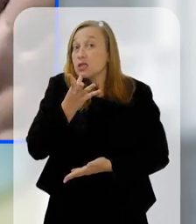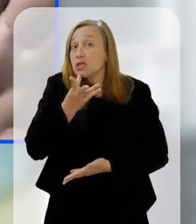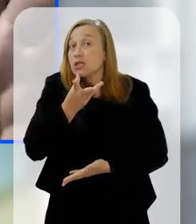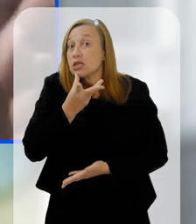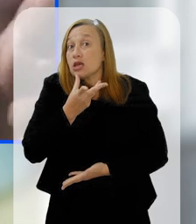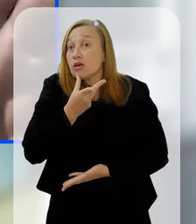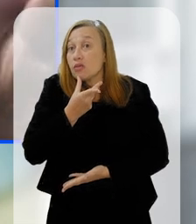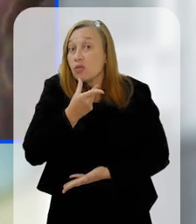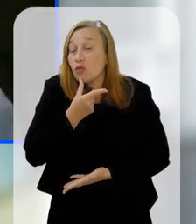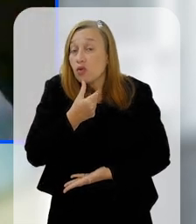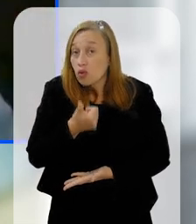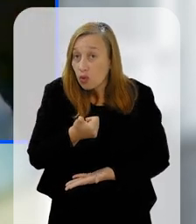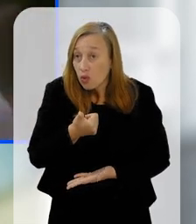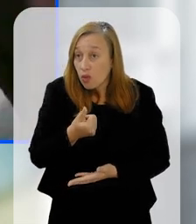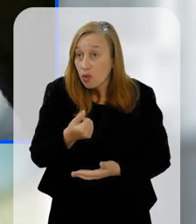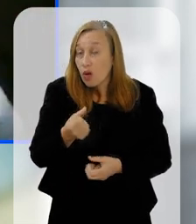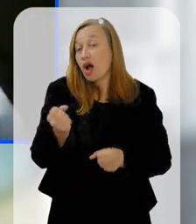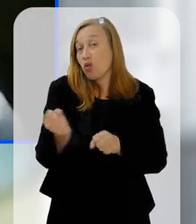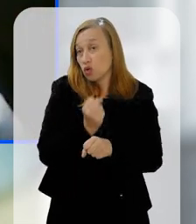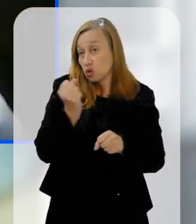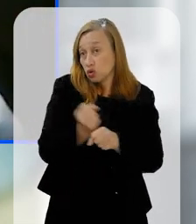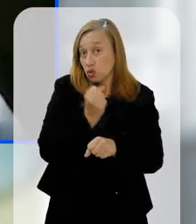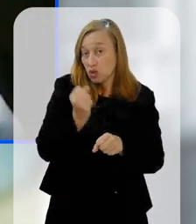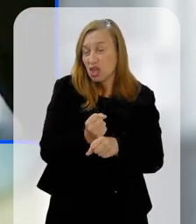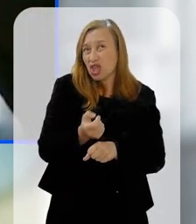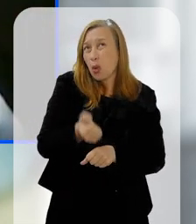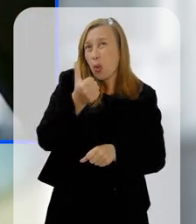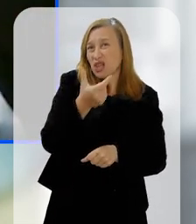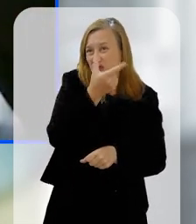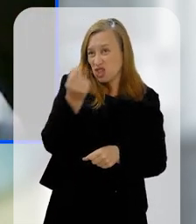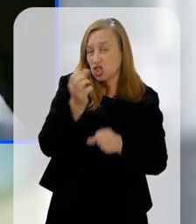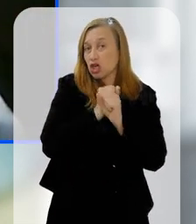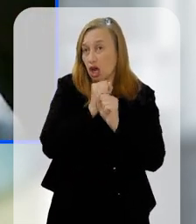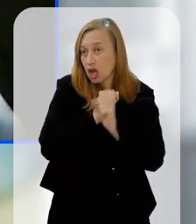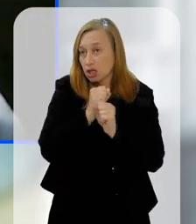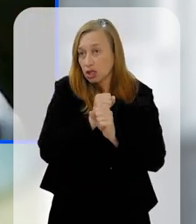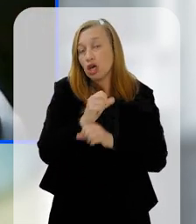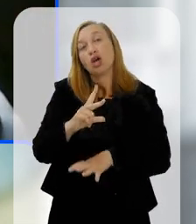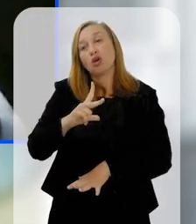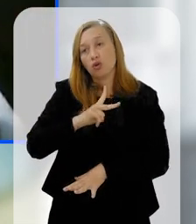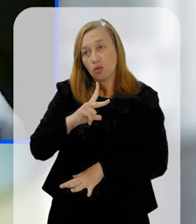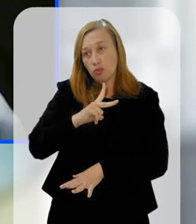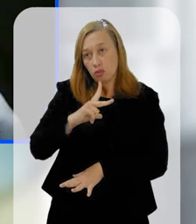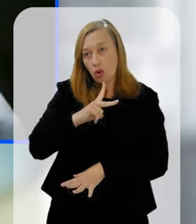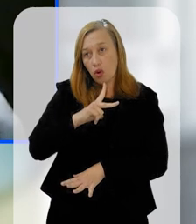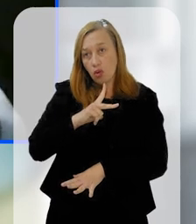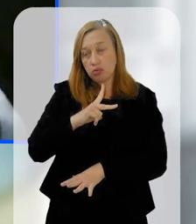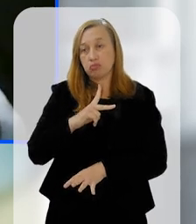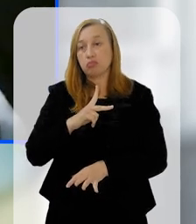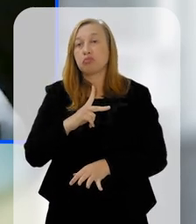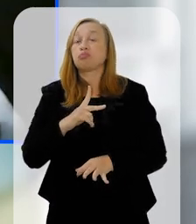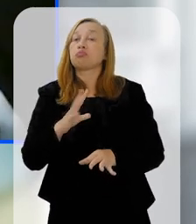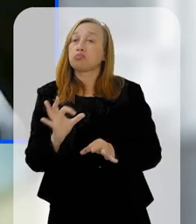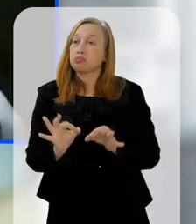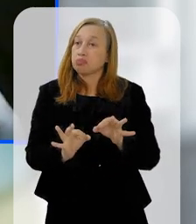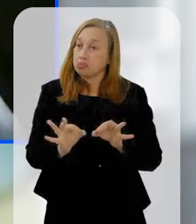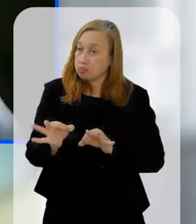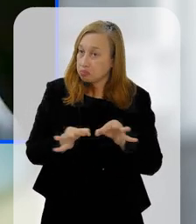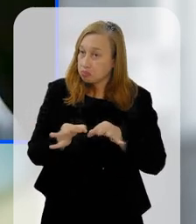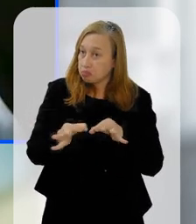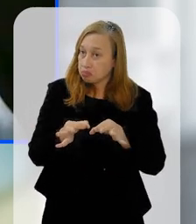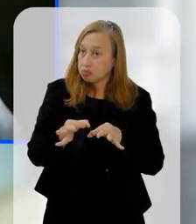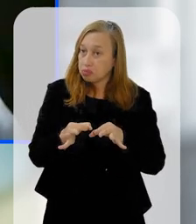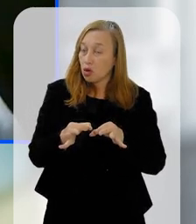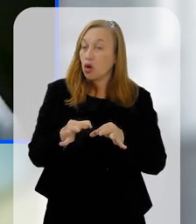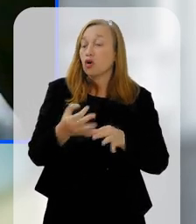fim do BNH e Minha Casa, Minha Vida, você tem quase 20 anos, e o próprio Minha Casa, Minha Vida ficou um tempo parado e agora está